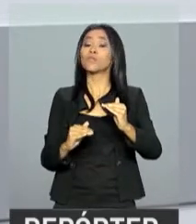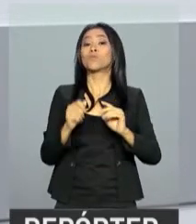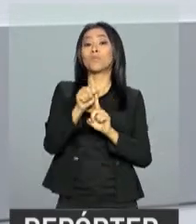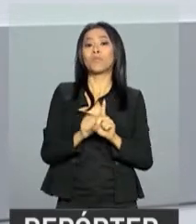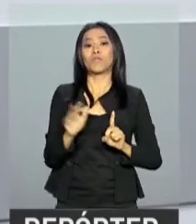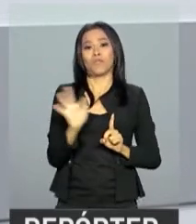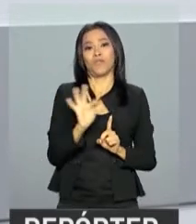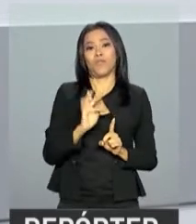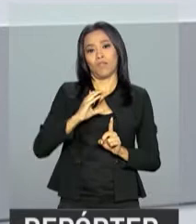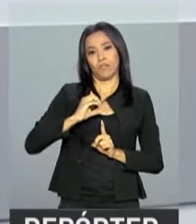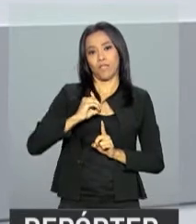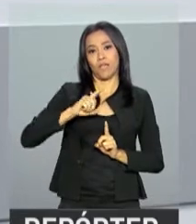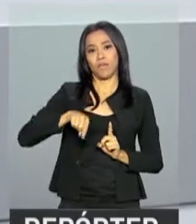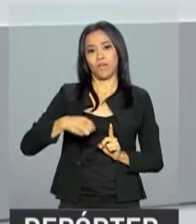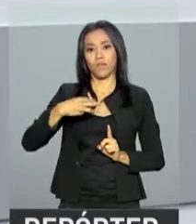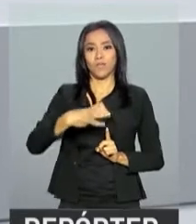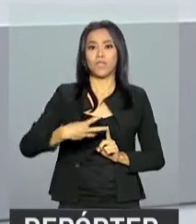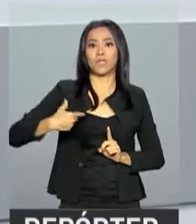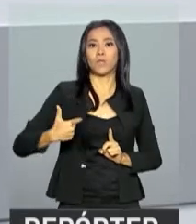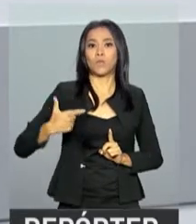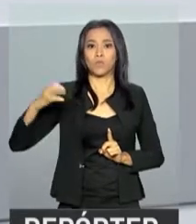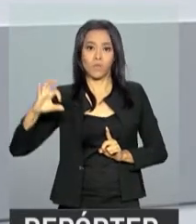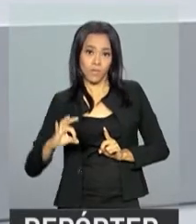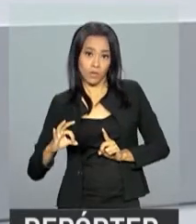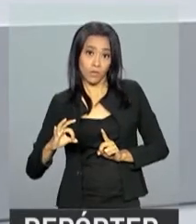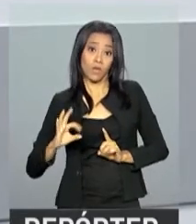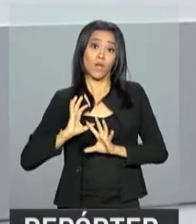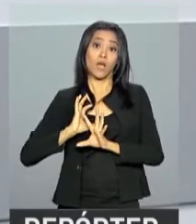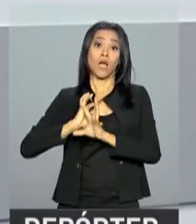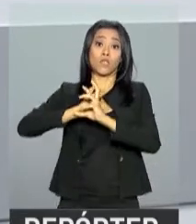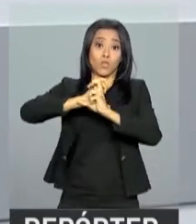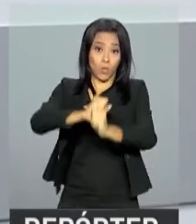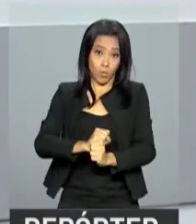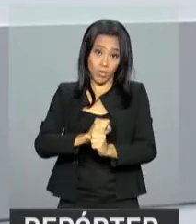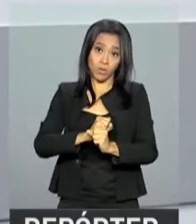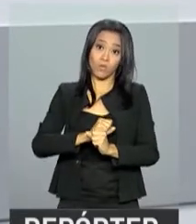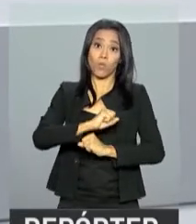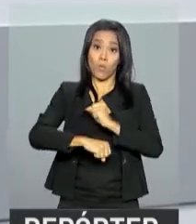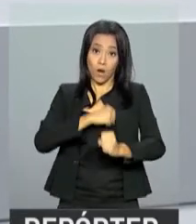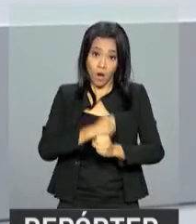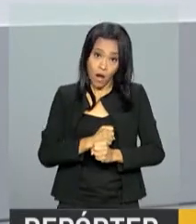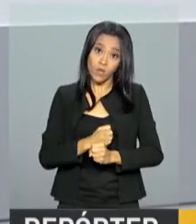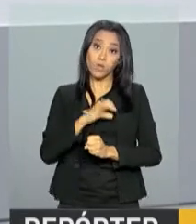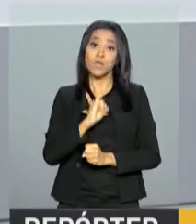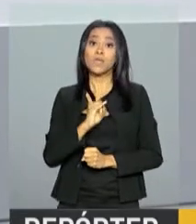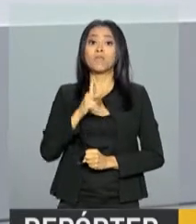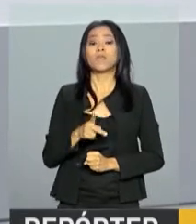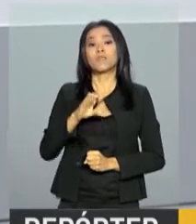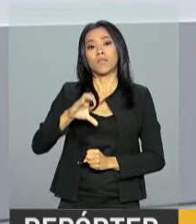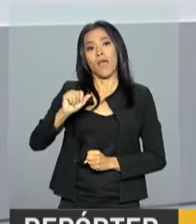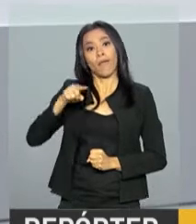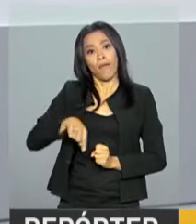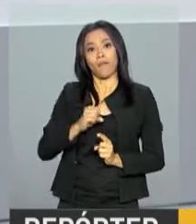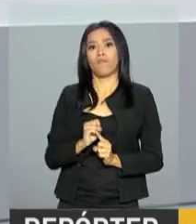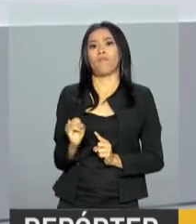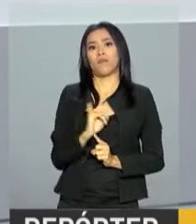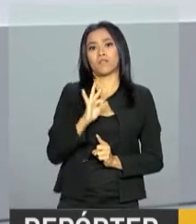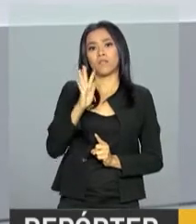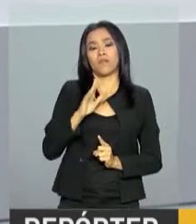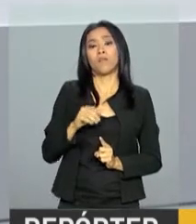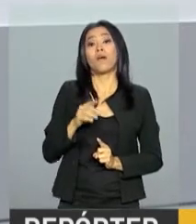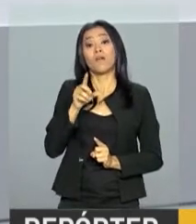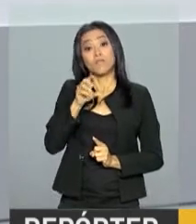de 0,32 por cento no acumulado do ano o ipca-15 é considerado a inflação oficial chegou a